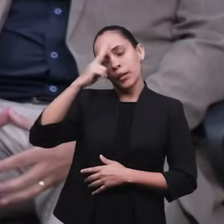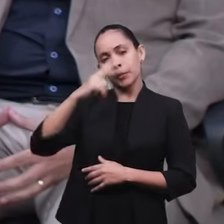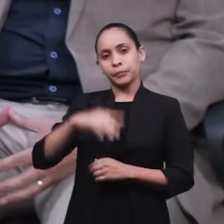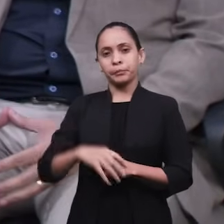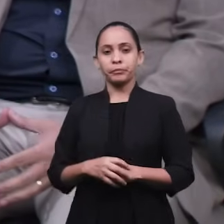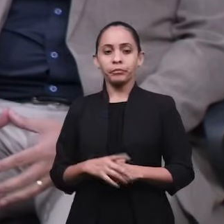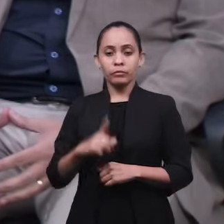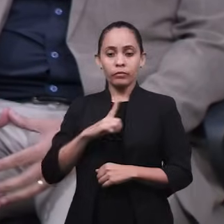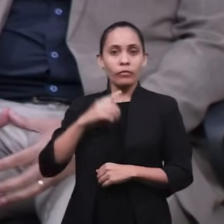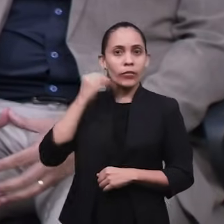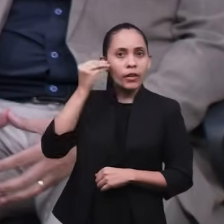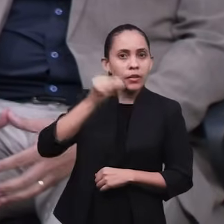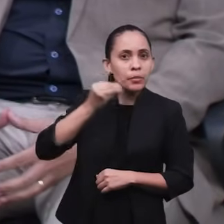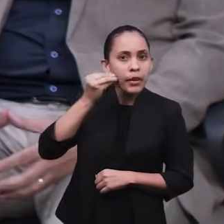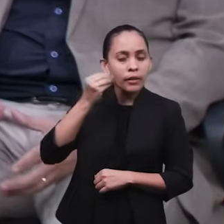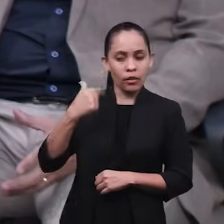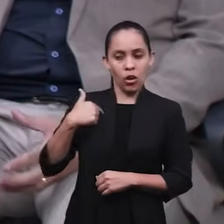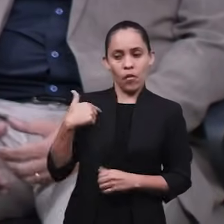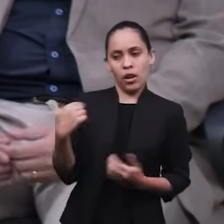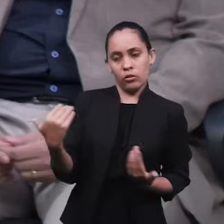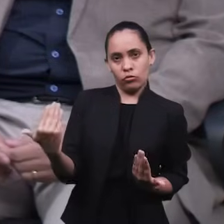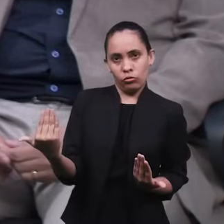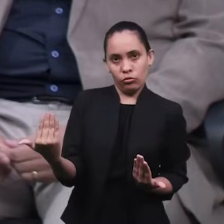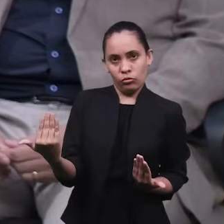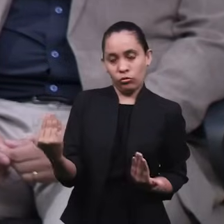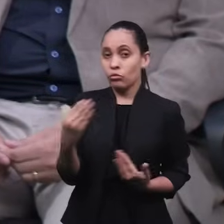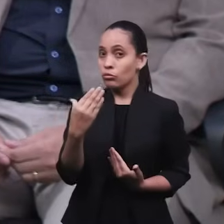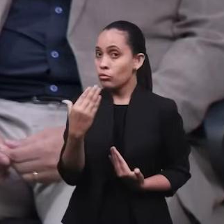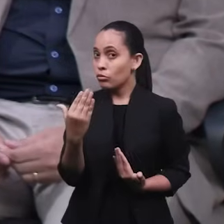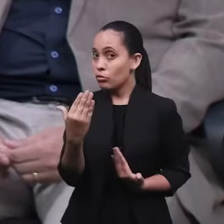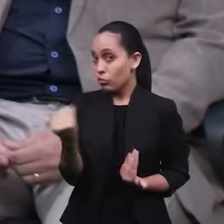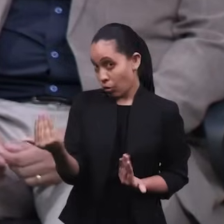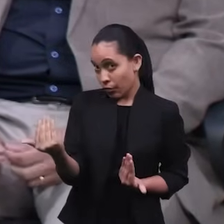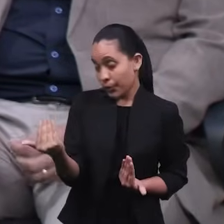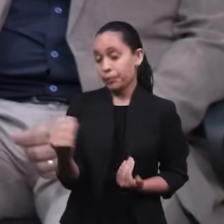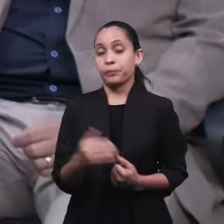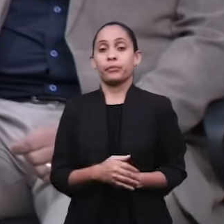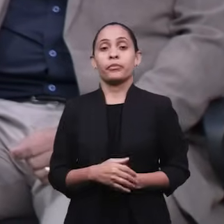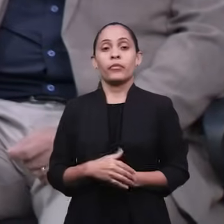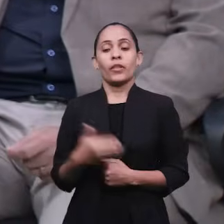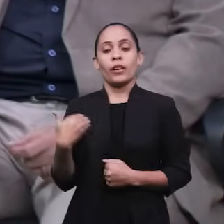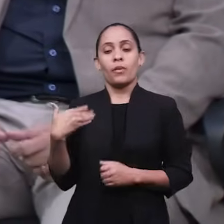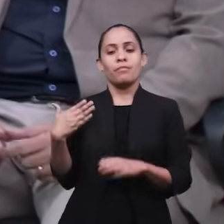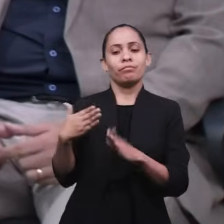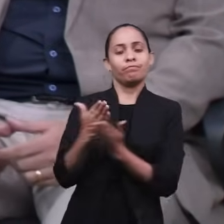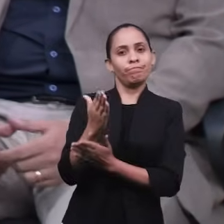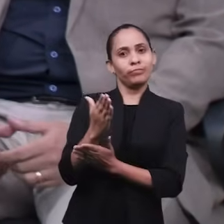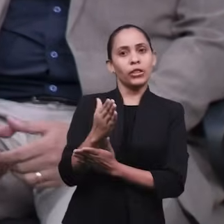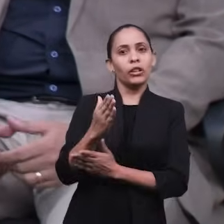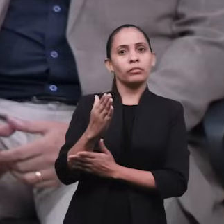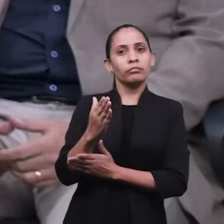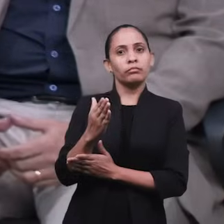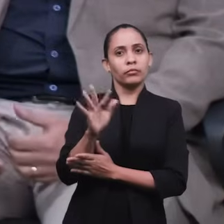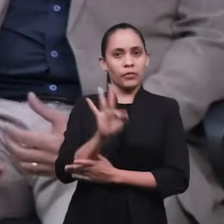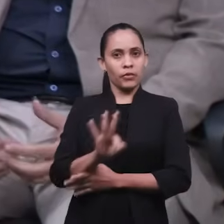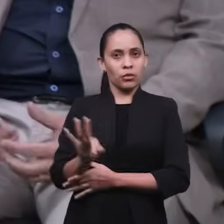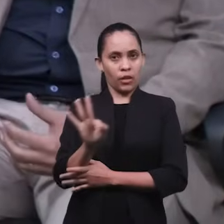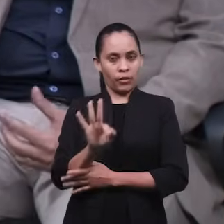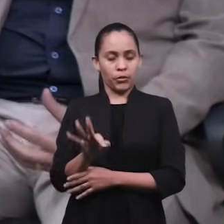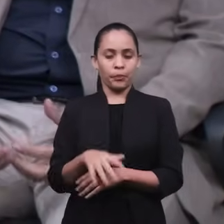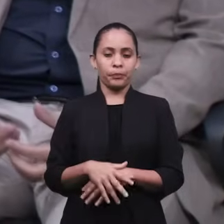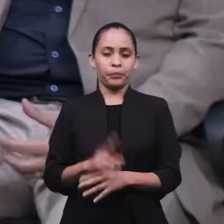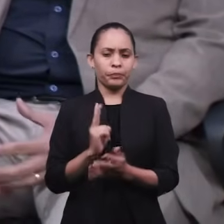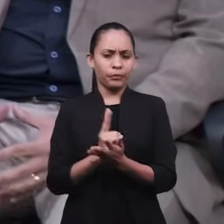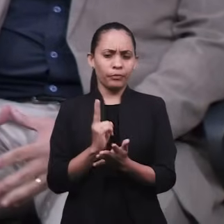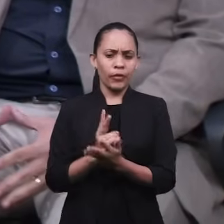o Senhor concedeu uma experiência quando eu era jovem ainda, e assim que eu entrei na universidade. Eu sempre